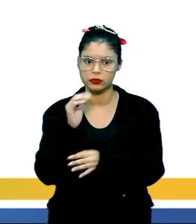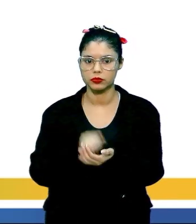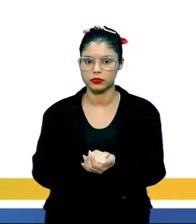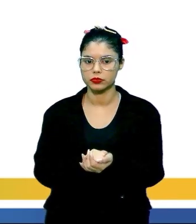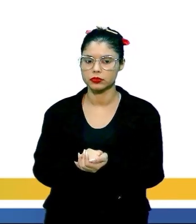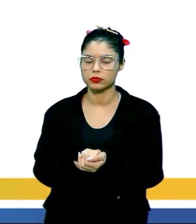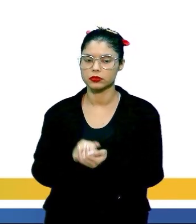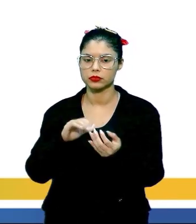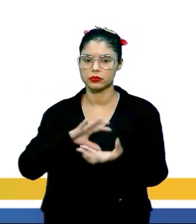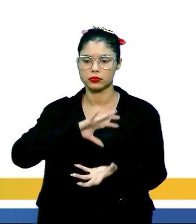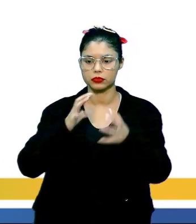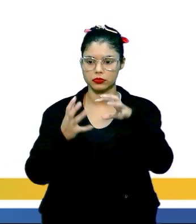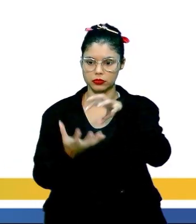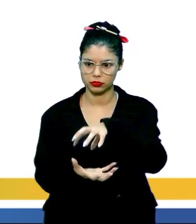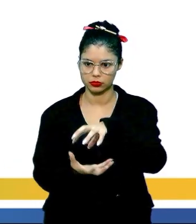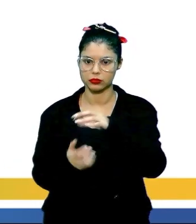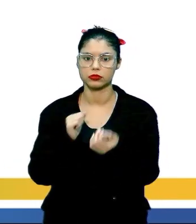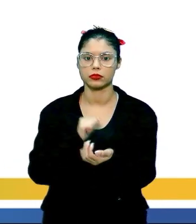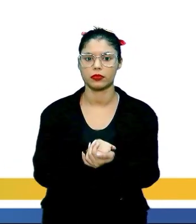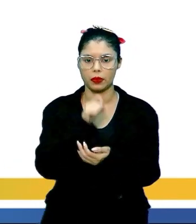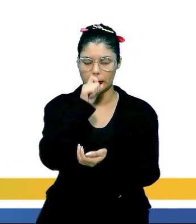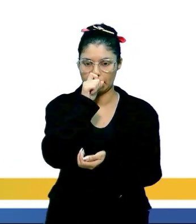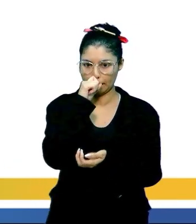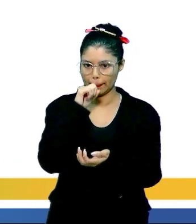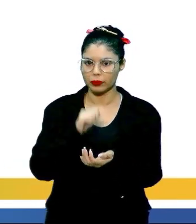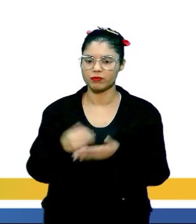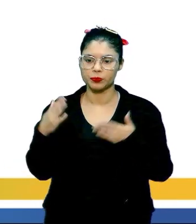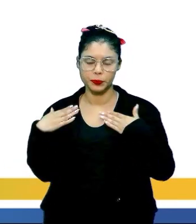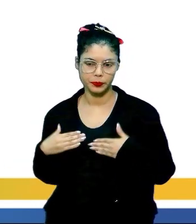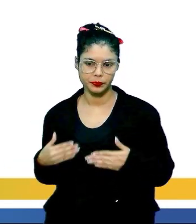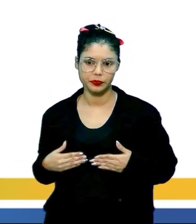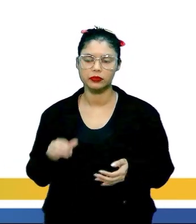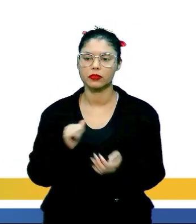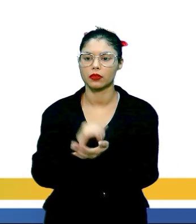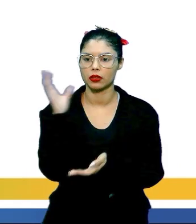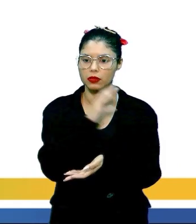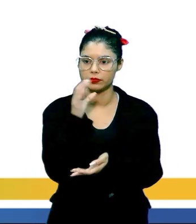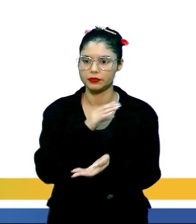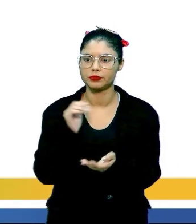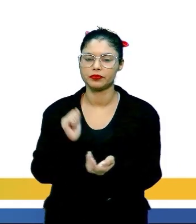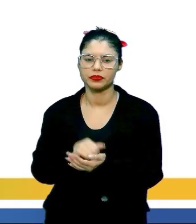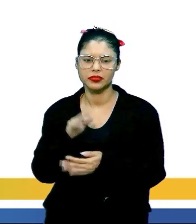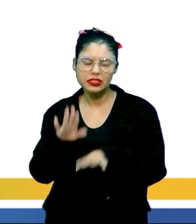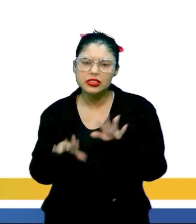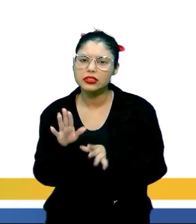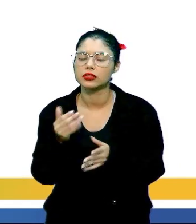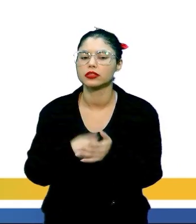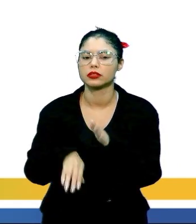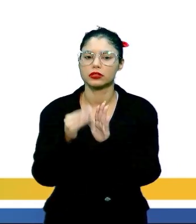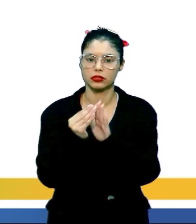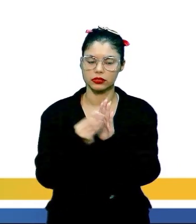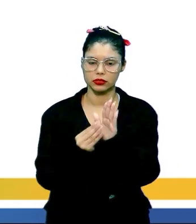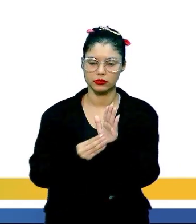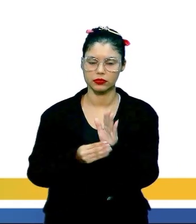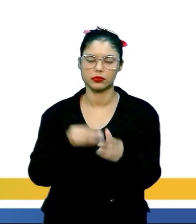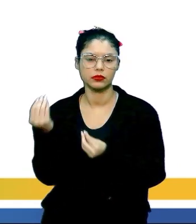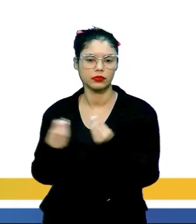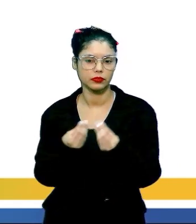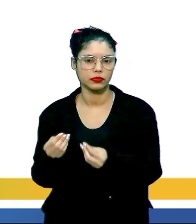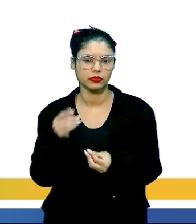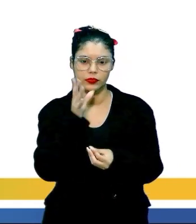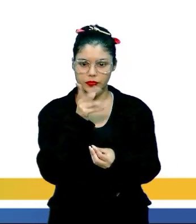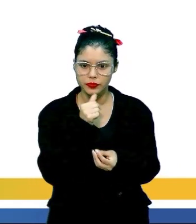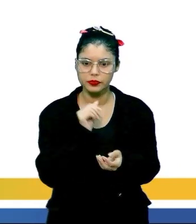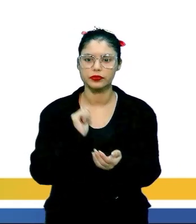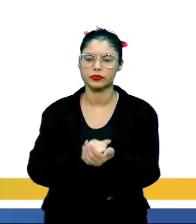aceleração devido à gravidade na Terra. E a tolerância do corpo a essa aceleração depende de alguns fatores, como sua